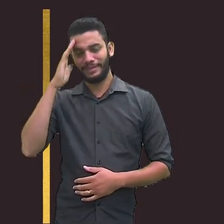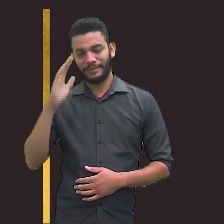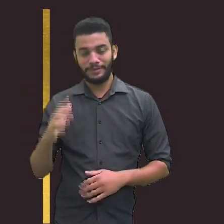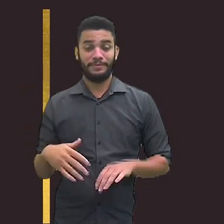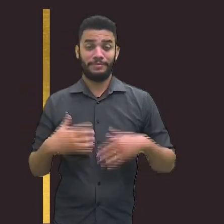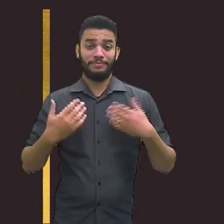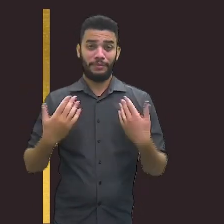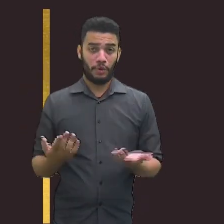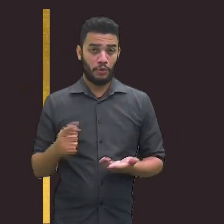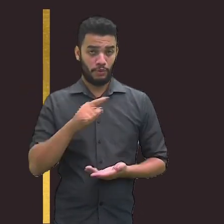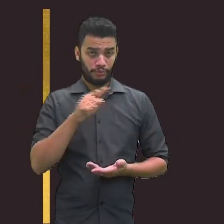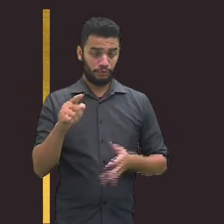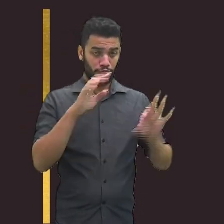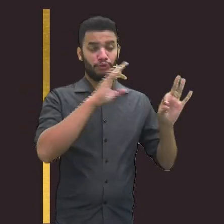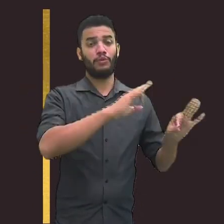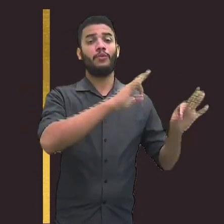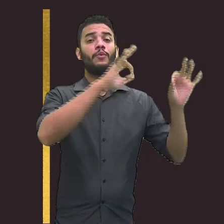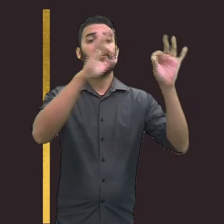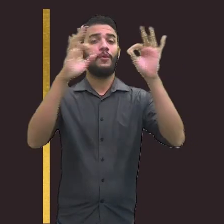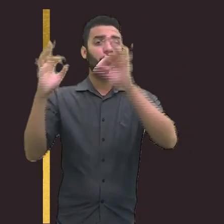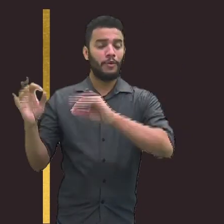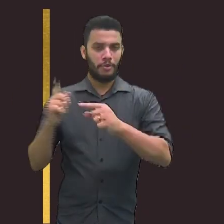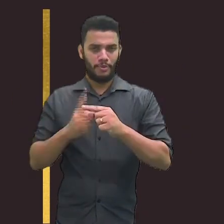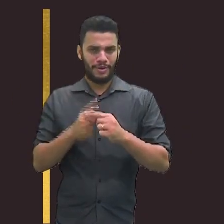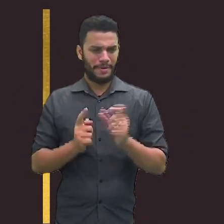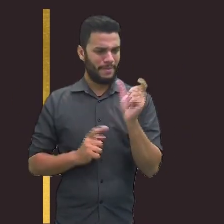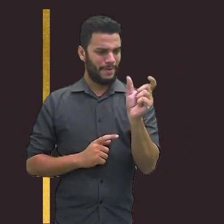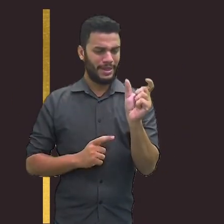aí, fique ligado nas próximas palavras que